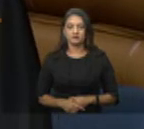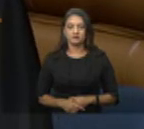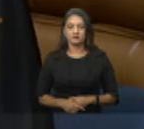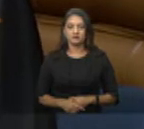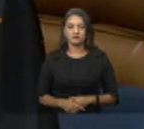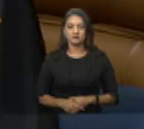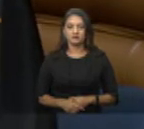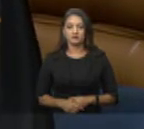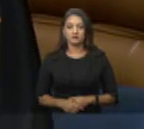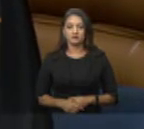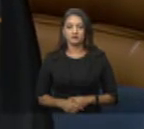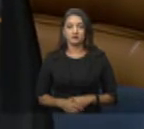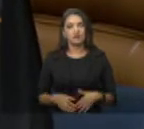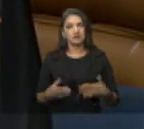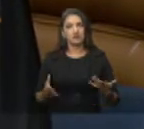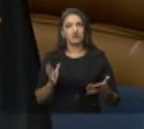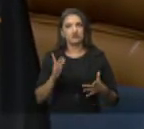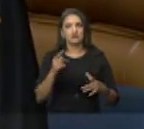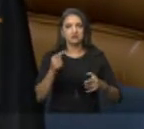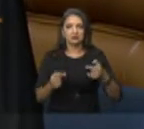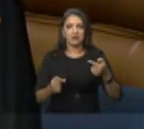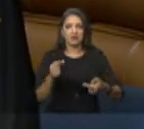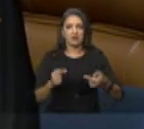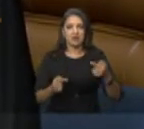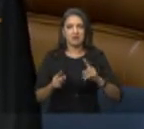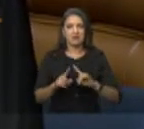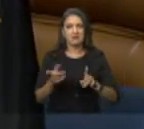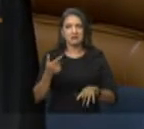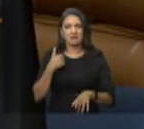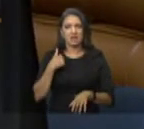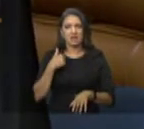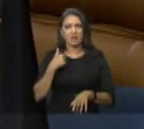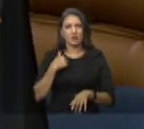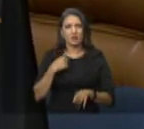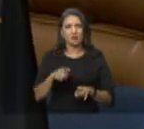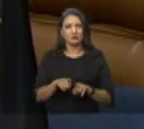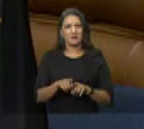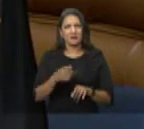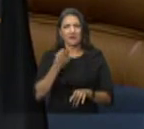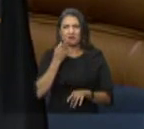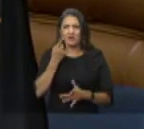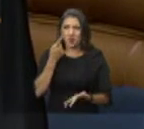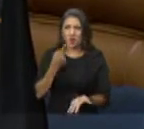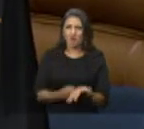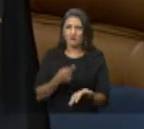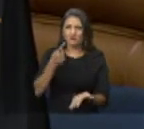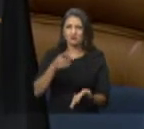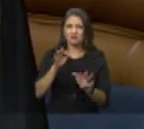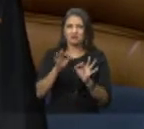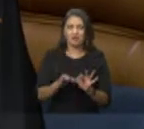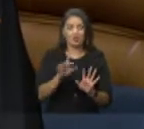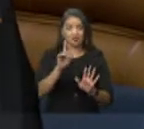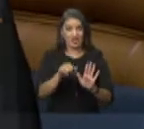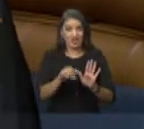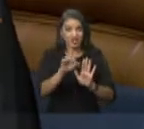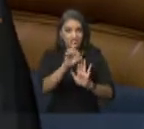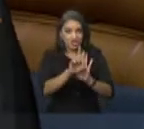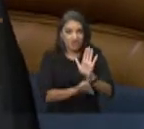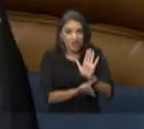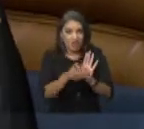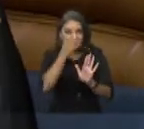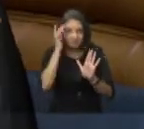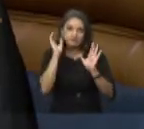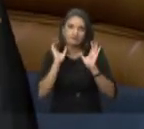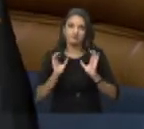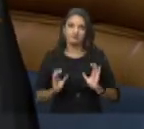evoluímos em nossos debates a minha posição É no sentido de reafirmar esse direito do